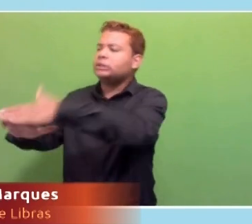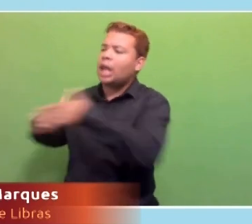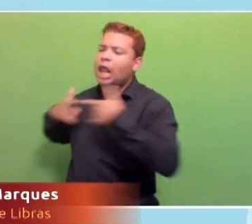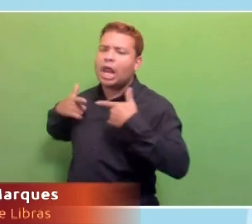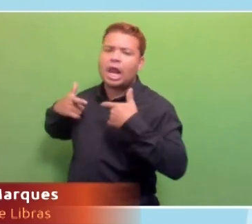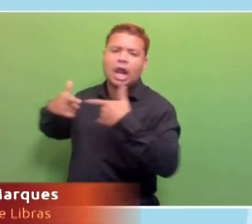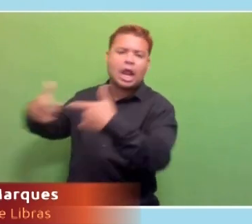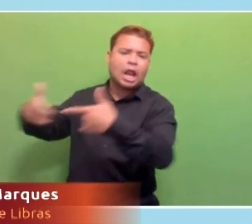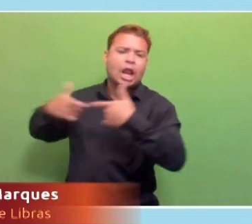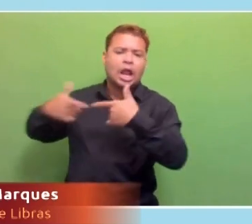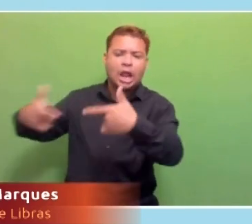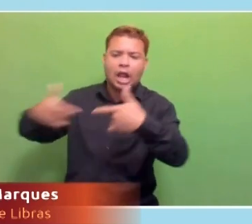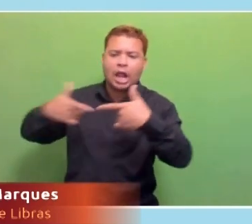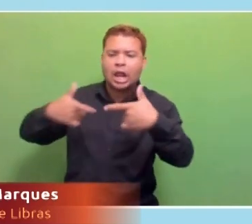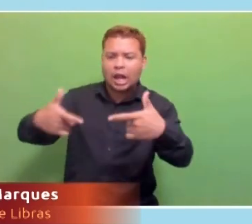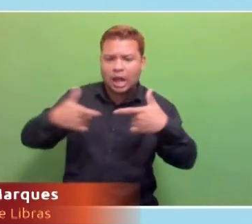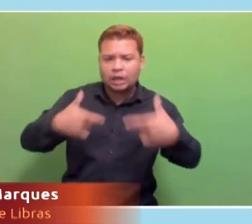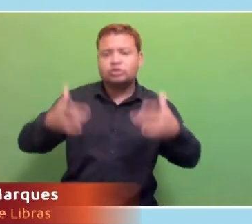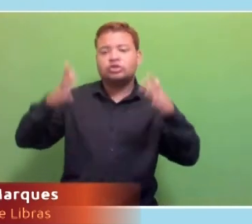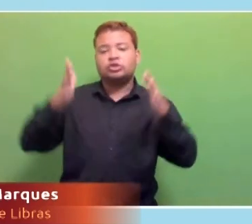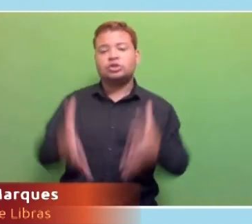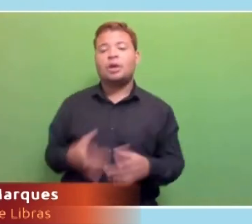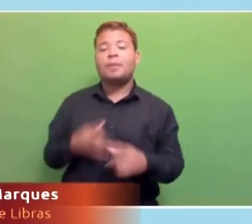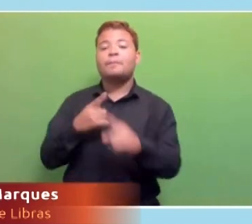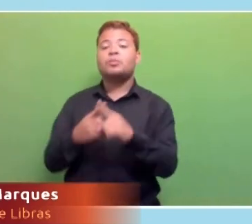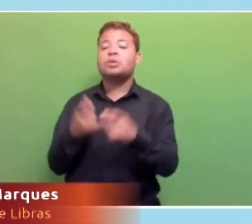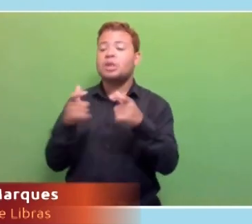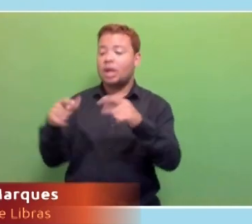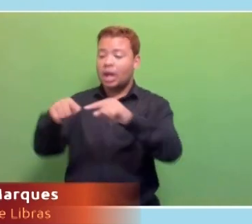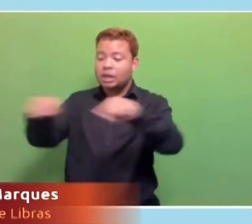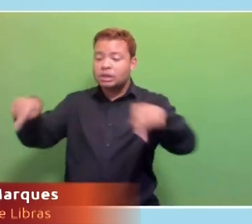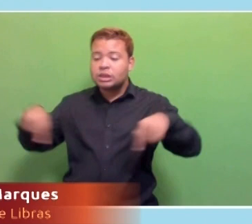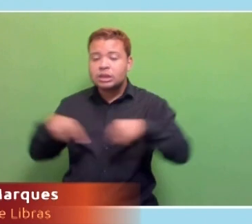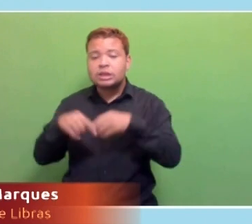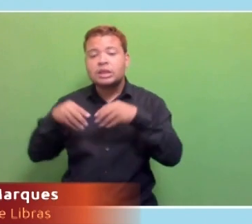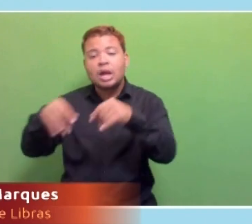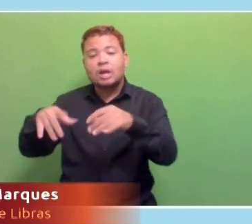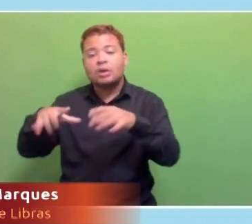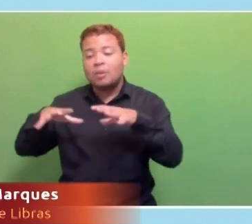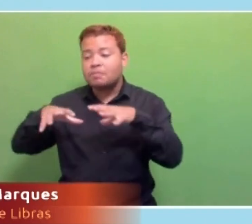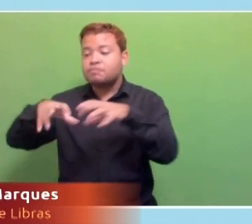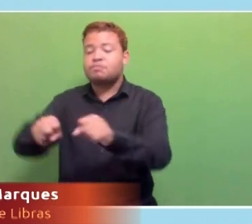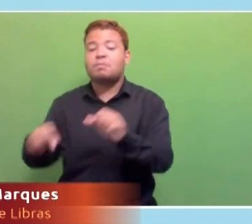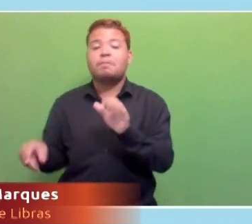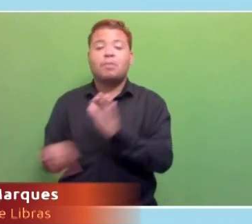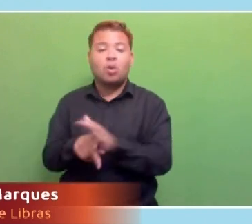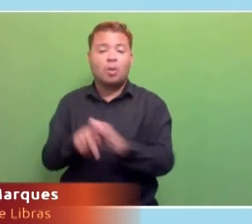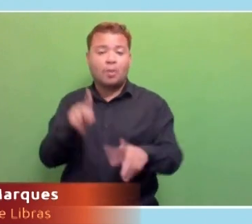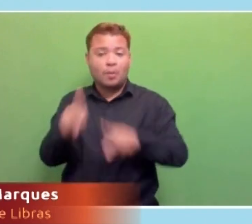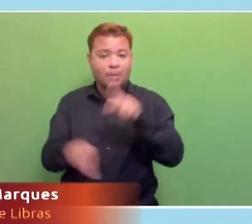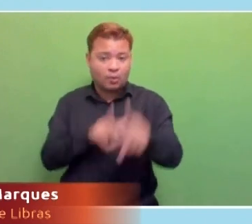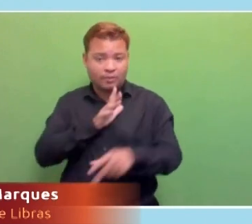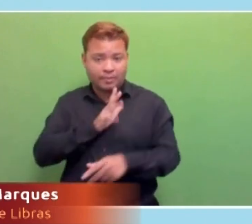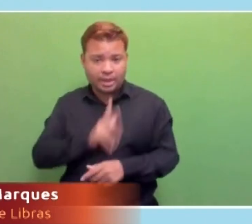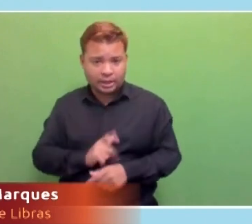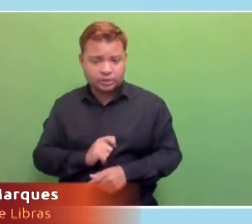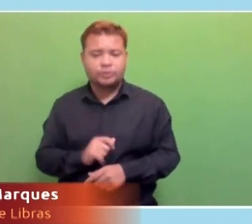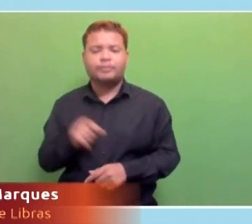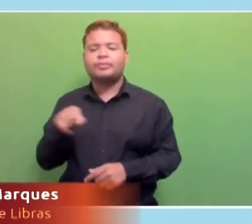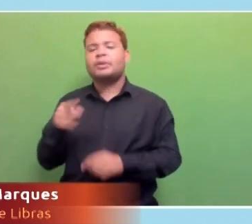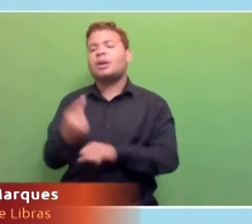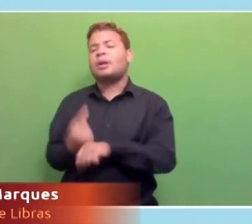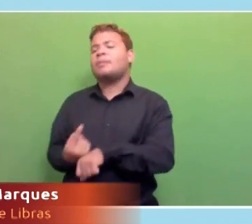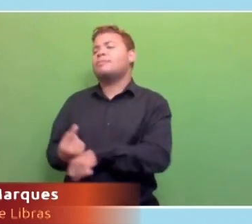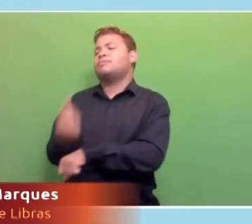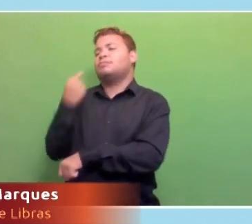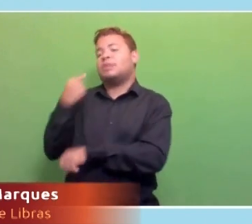claramente um território para o povo palestino, né? Então, as origens remontam ao